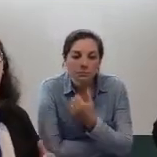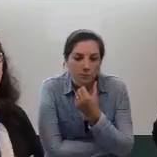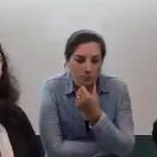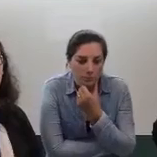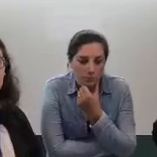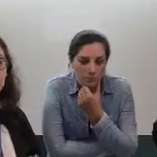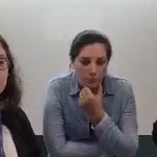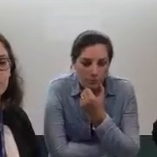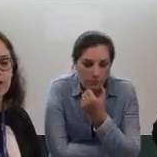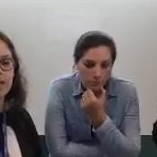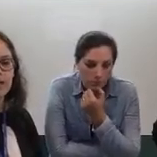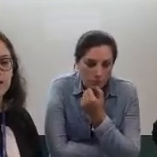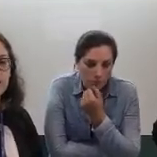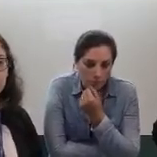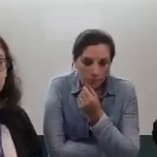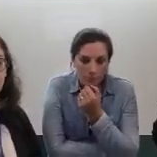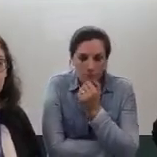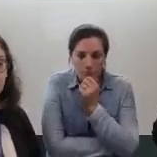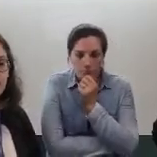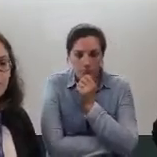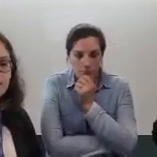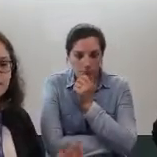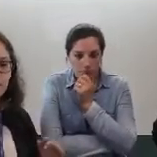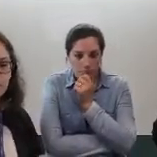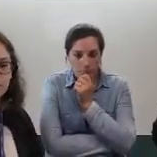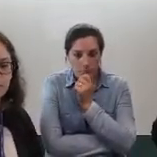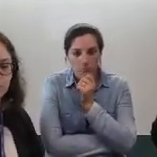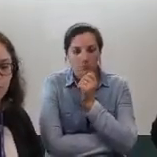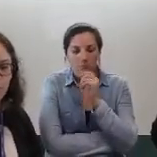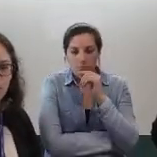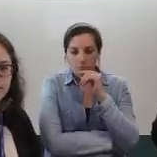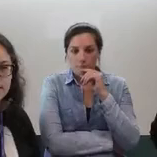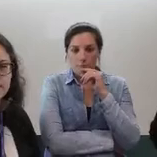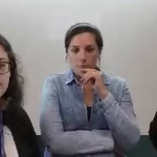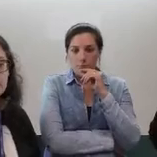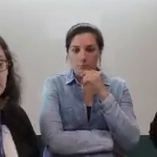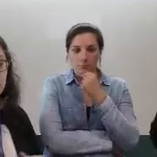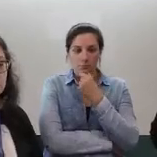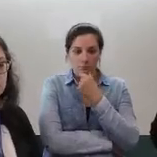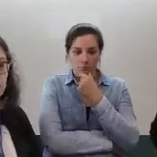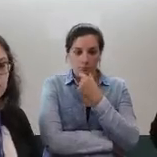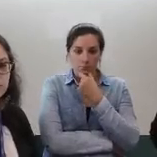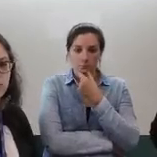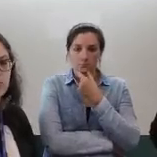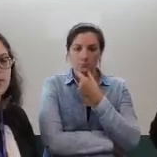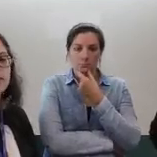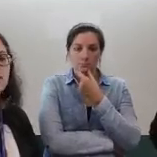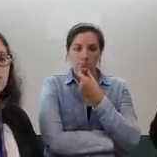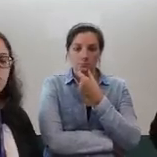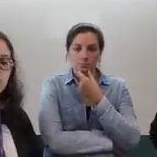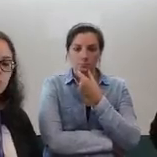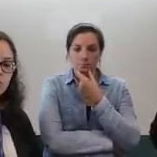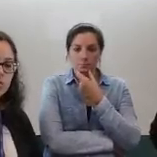você fosse pegar um livro ali na biblioteca. Então, começa então pelos autores. Aqui no caso é só